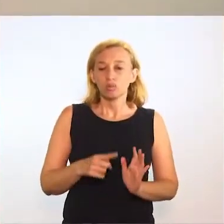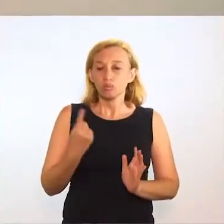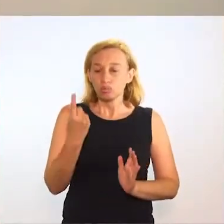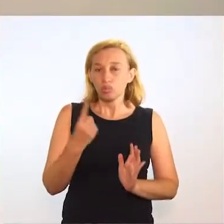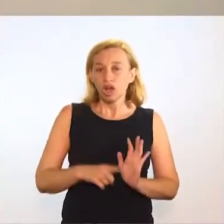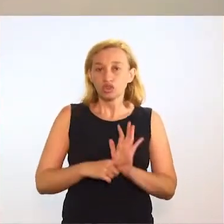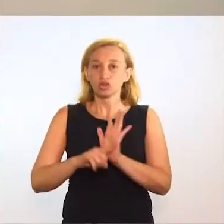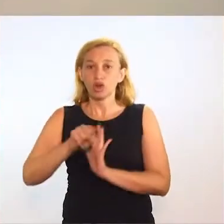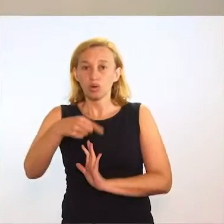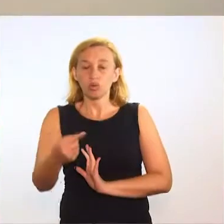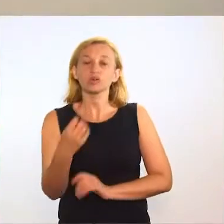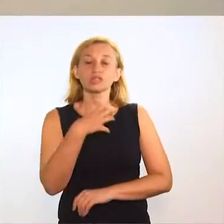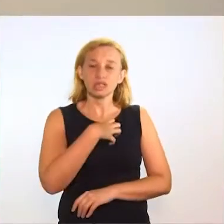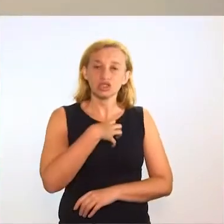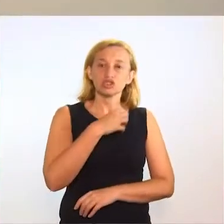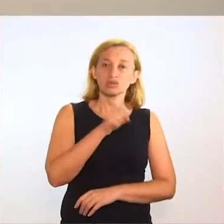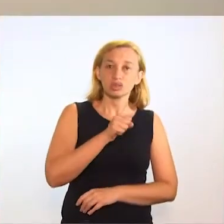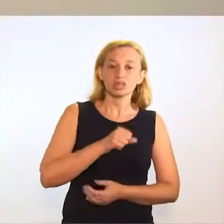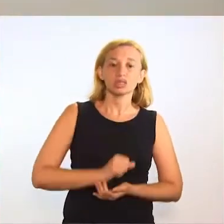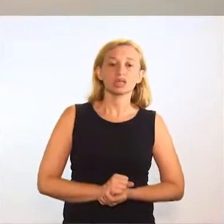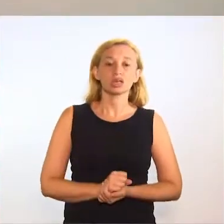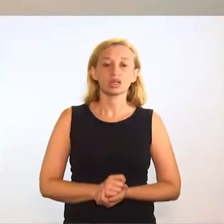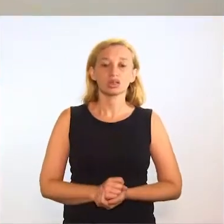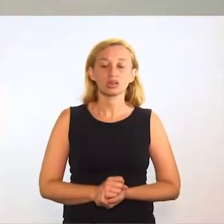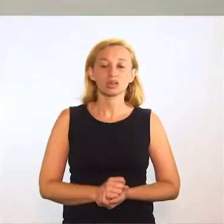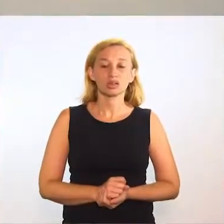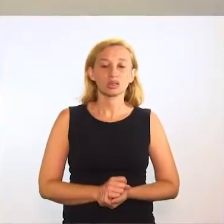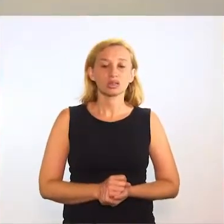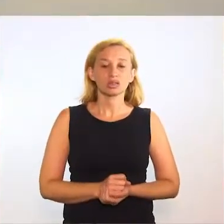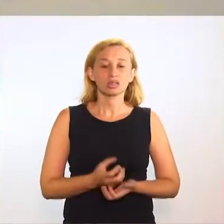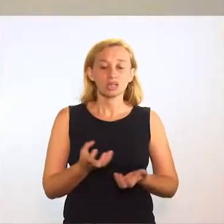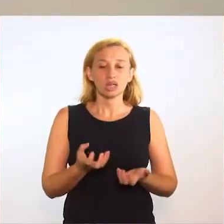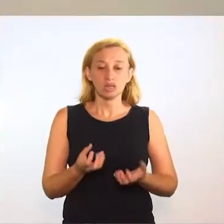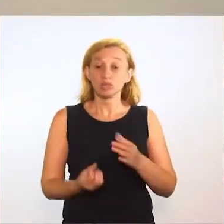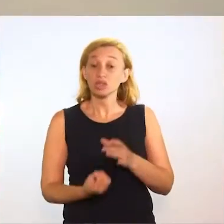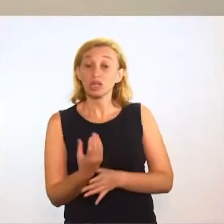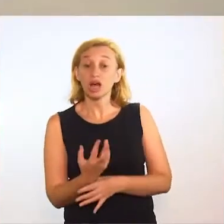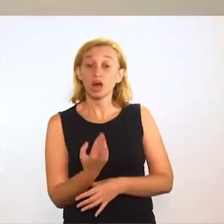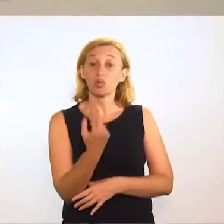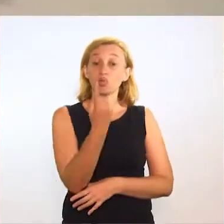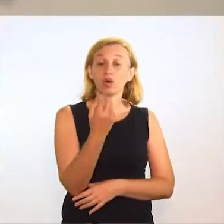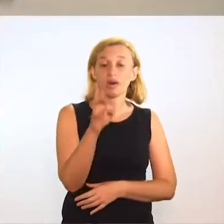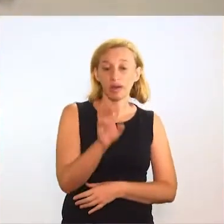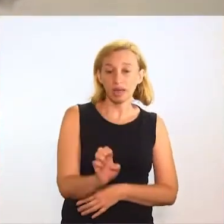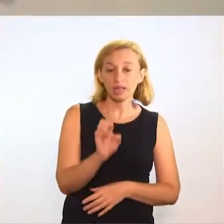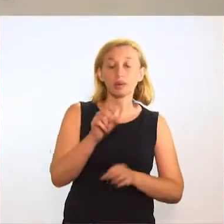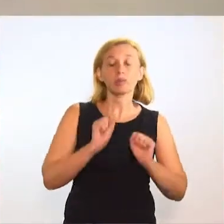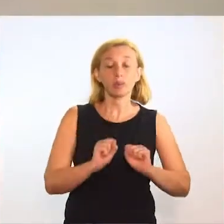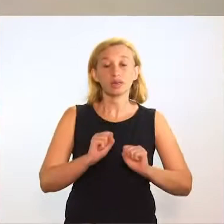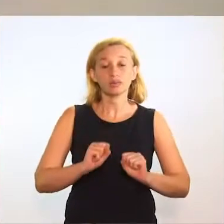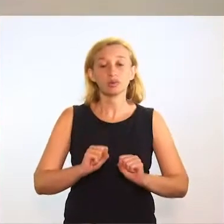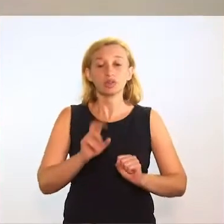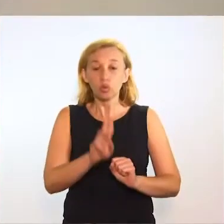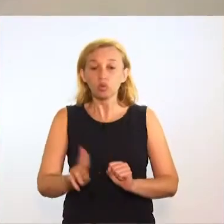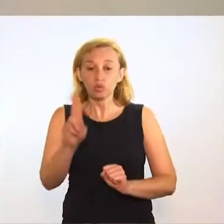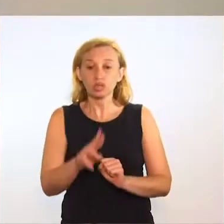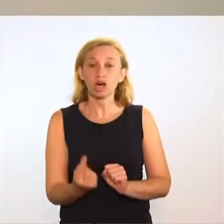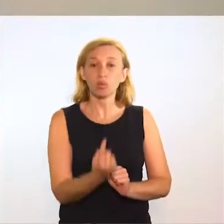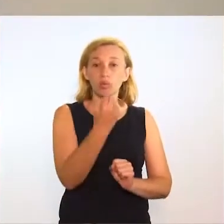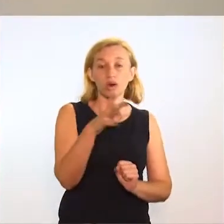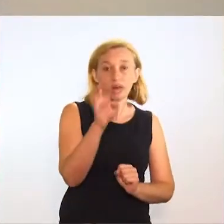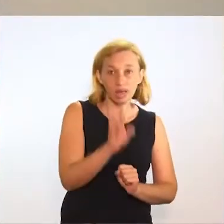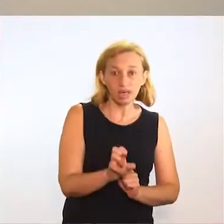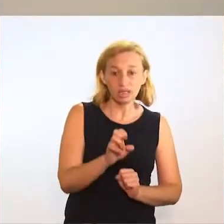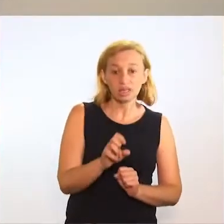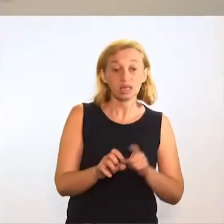um somar com o outro. Então, faz todo sentido que a gente entenda que não é rede só nesse momento, mas que a gente possa